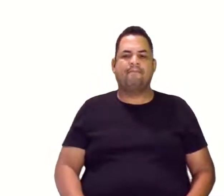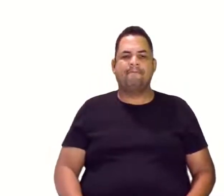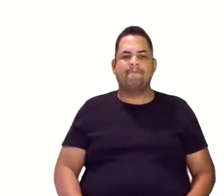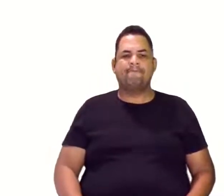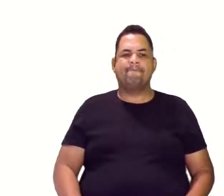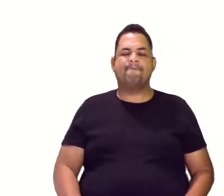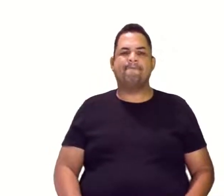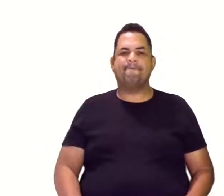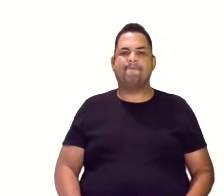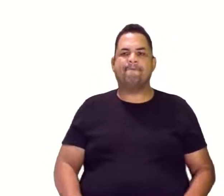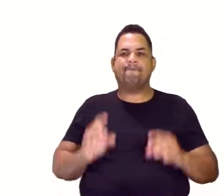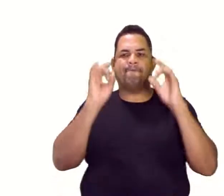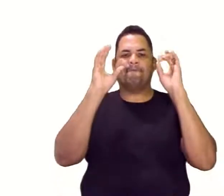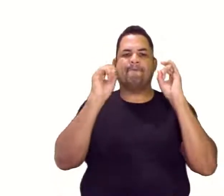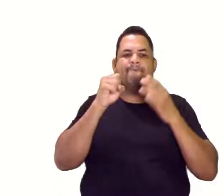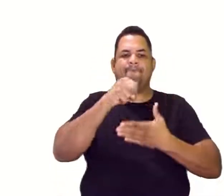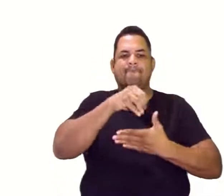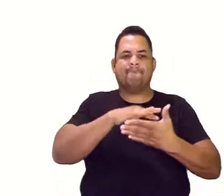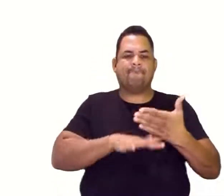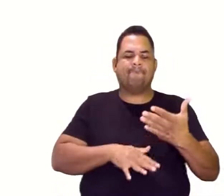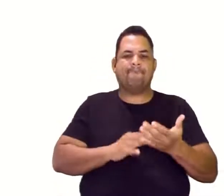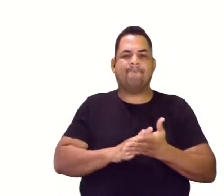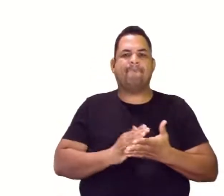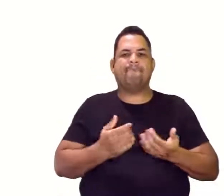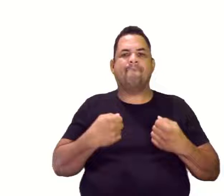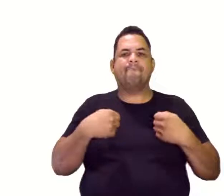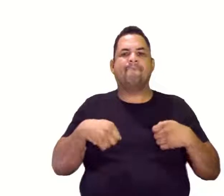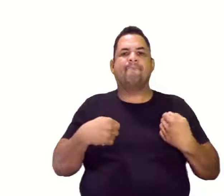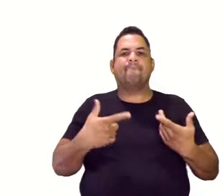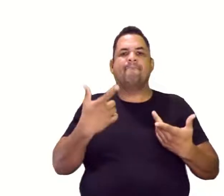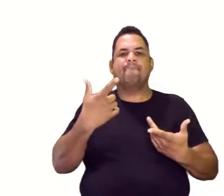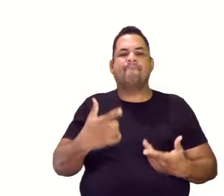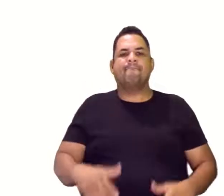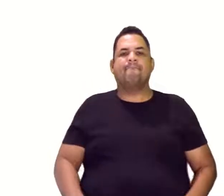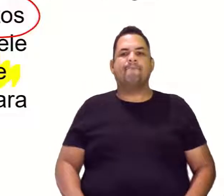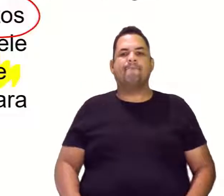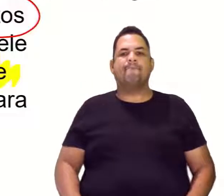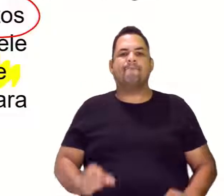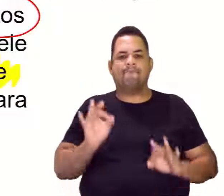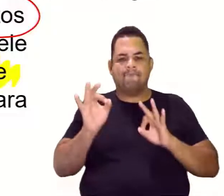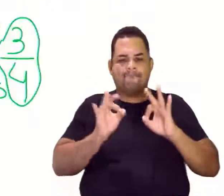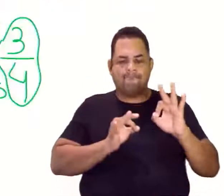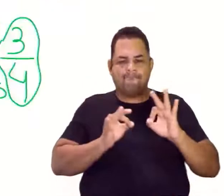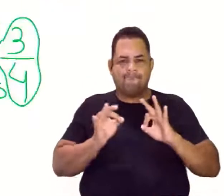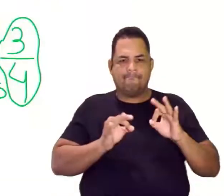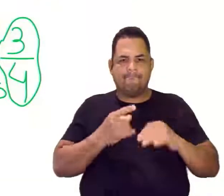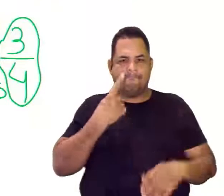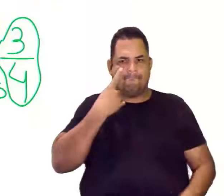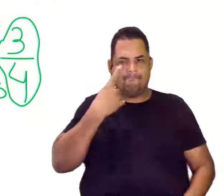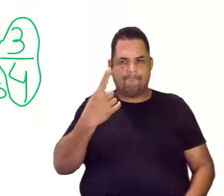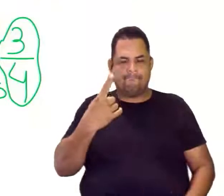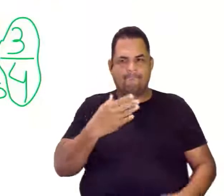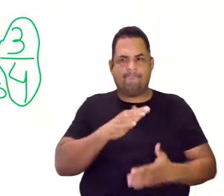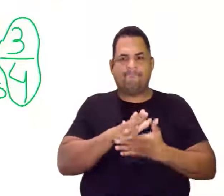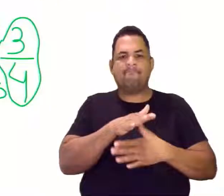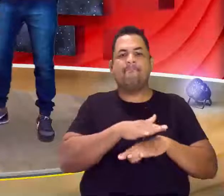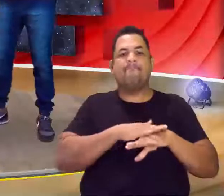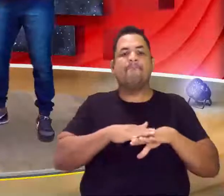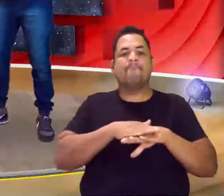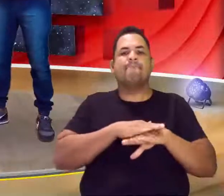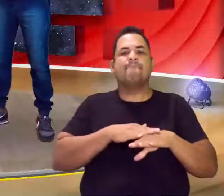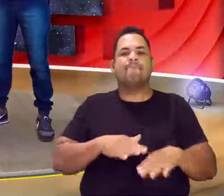bem. Aí, olha só o detalhe da questão, que você vamos precisa conversar um pouquinho, né? se preparar. Olha só, vamos conversar aqui um